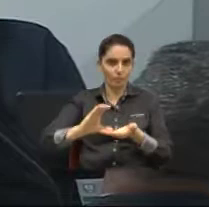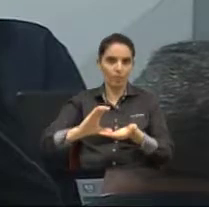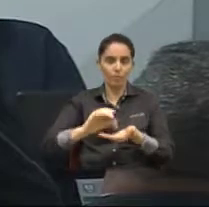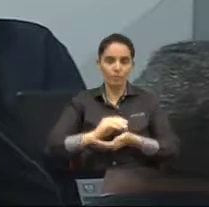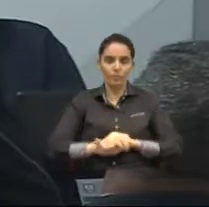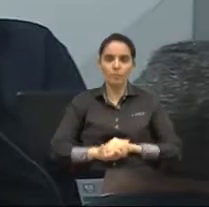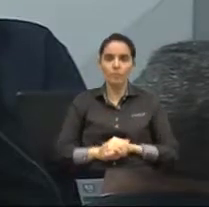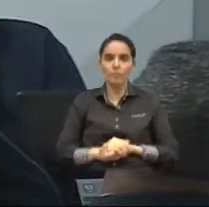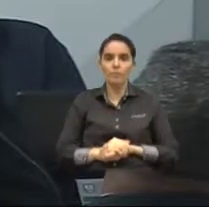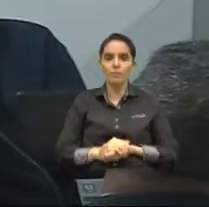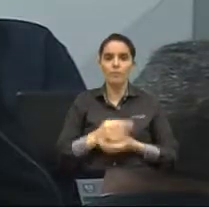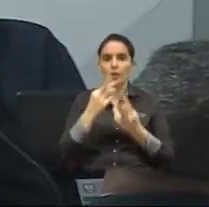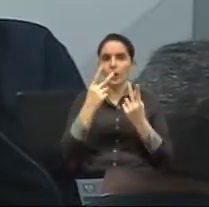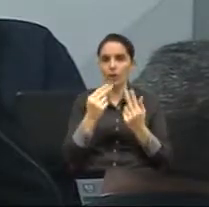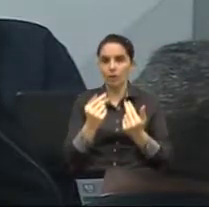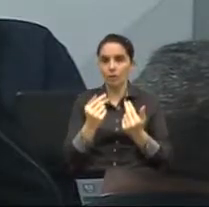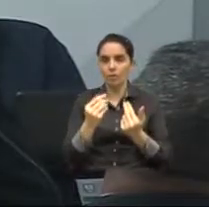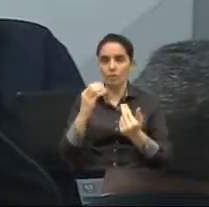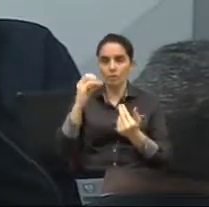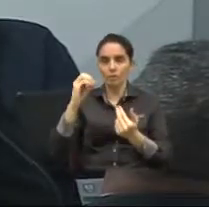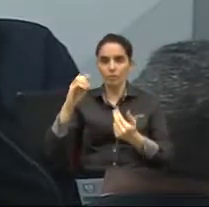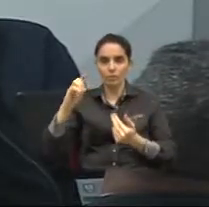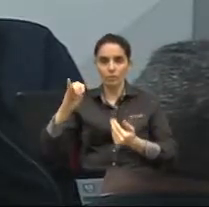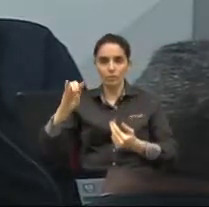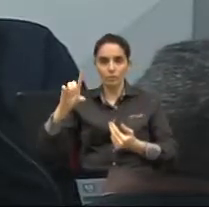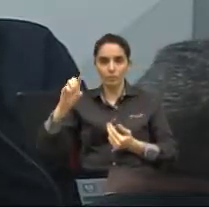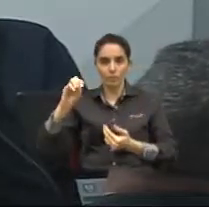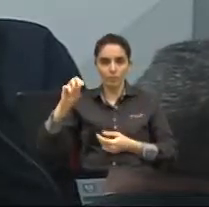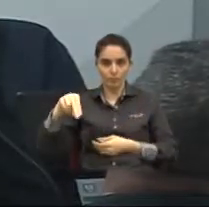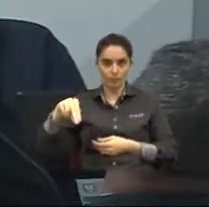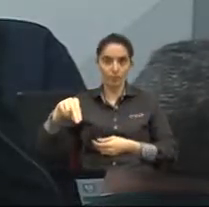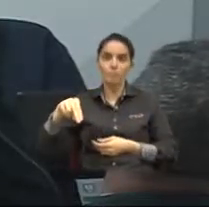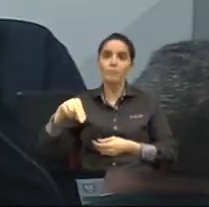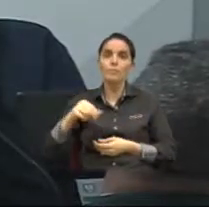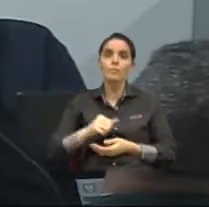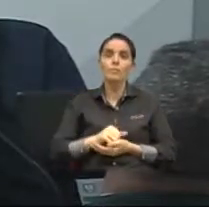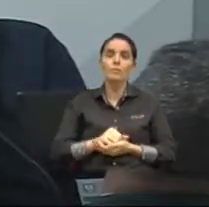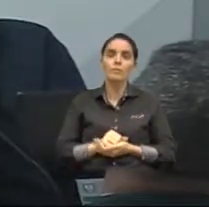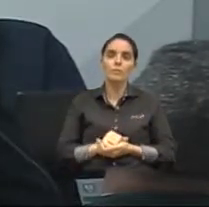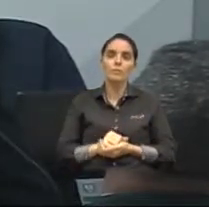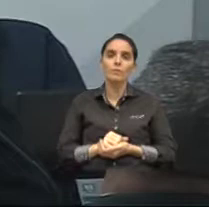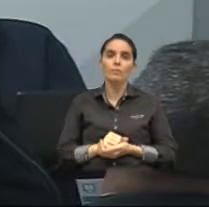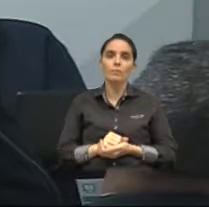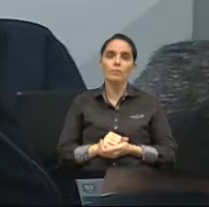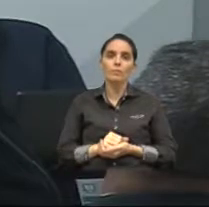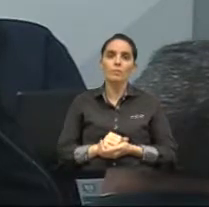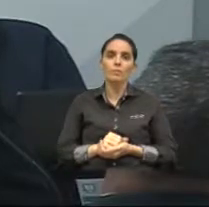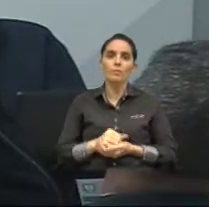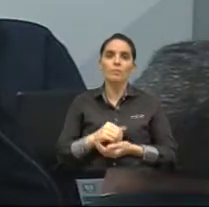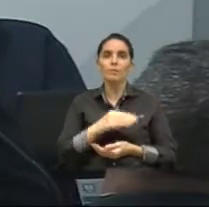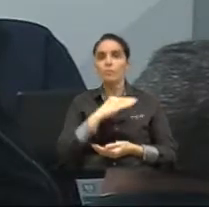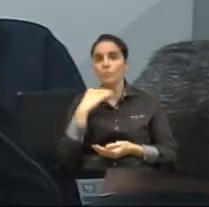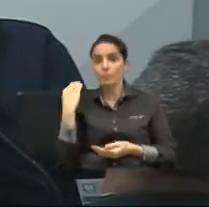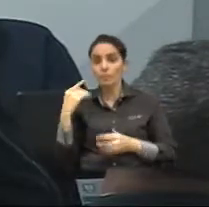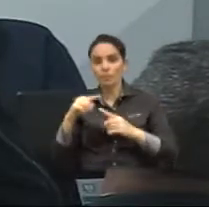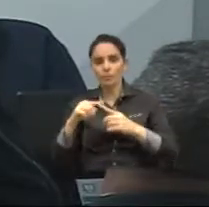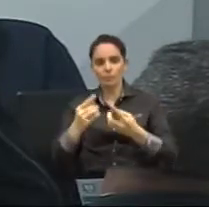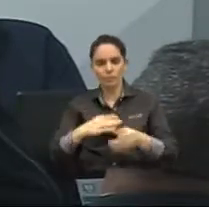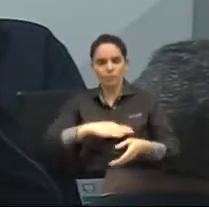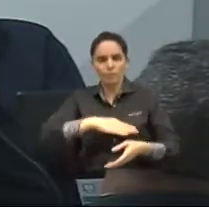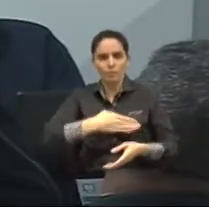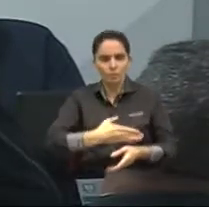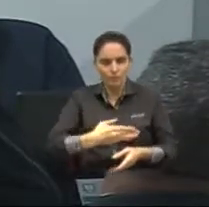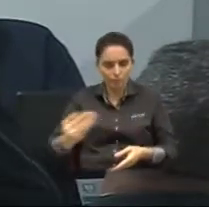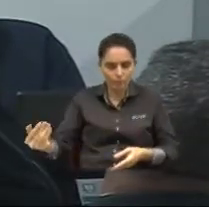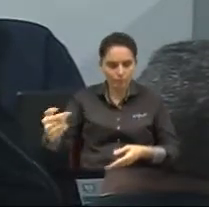cabo Odilon Lopes, vocês não vão ter medo de enfrentar, seja qual for a adversidade,